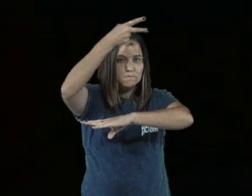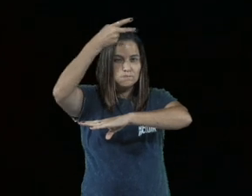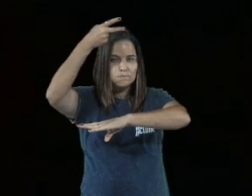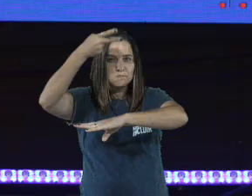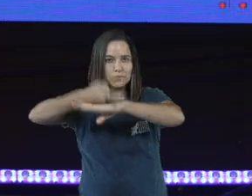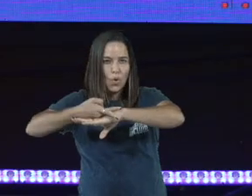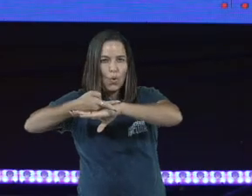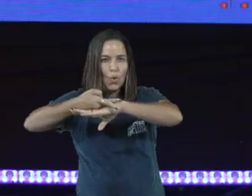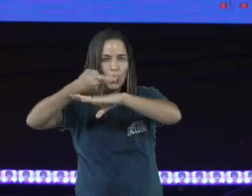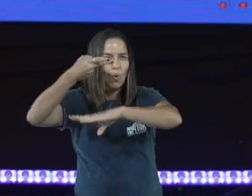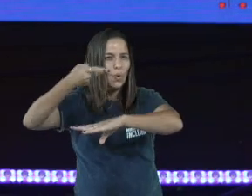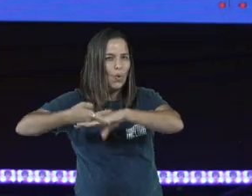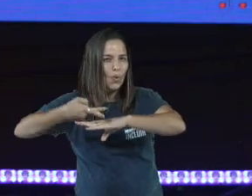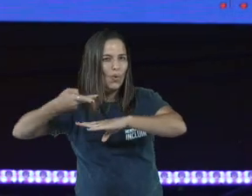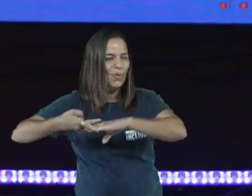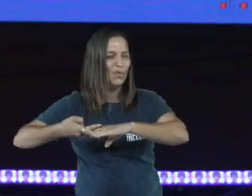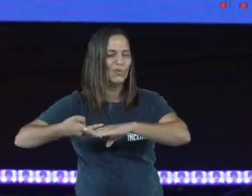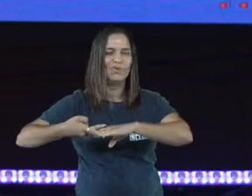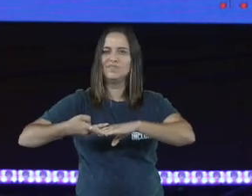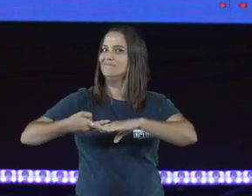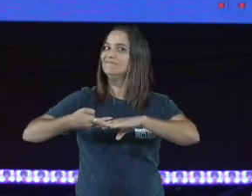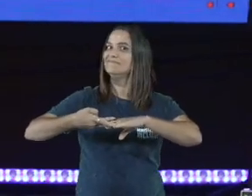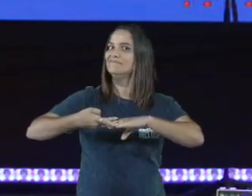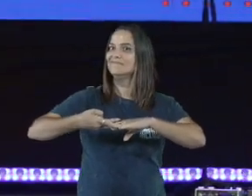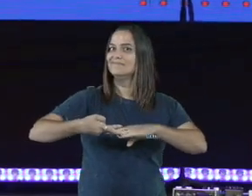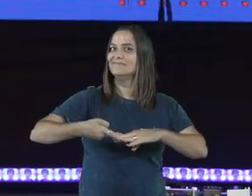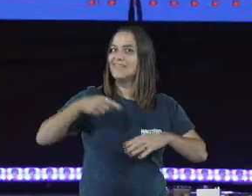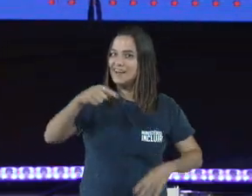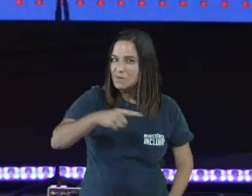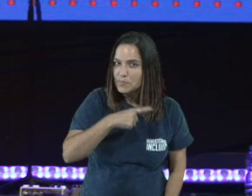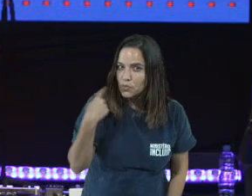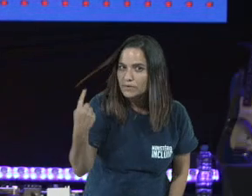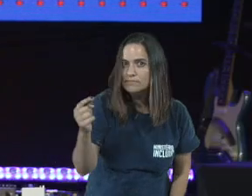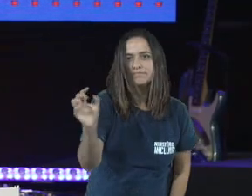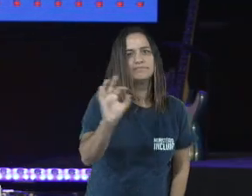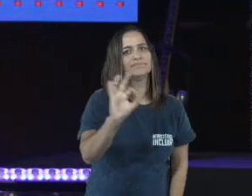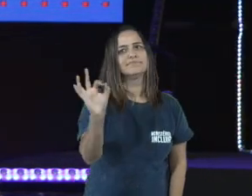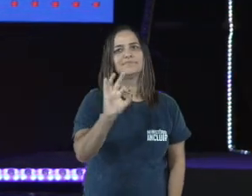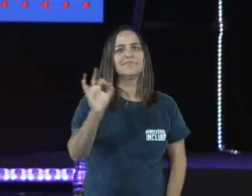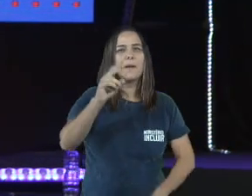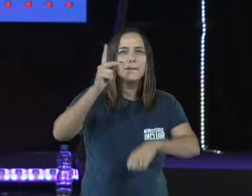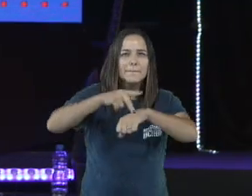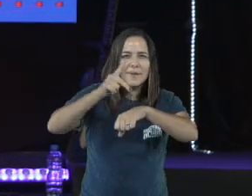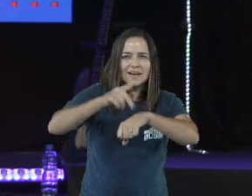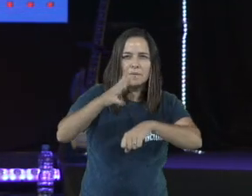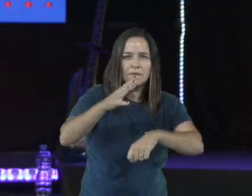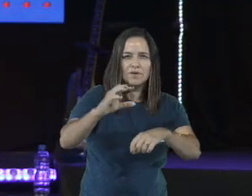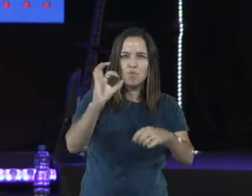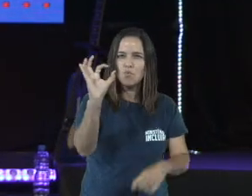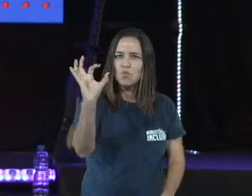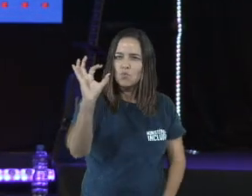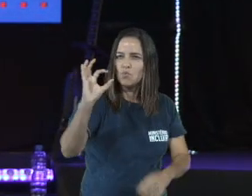Ah tá dizendo o seguinte uma pedra tão forte na Fronte uma pedra do tamanho de uma bola de beisebol mais ou menos pô